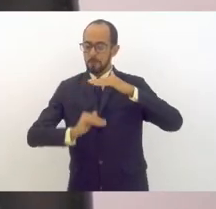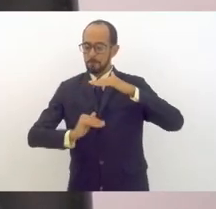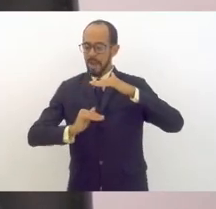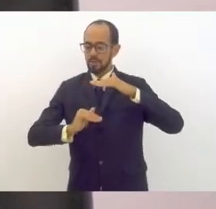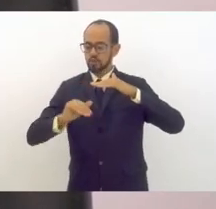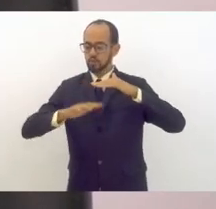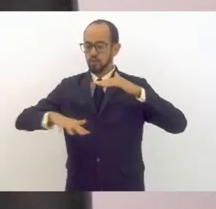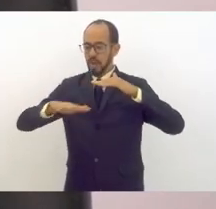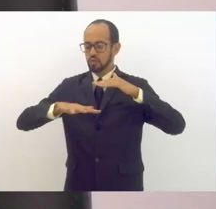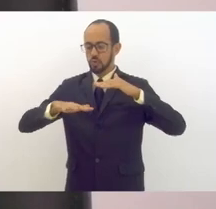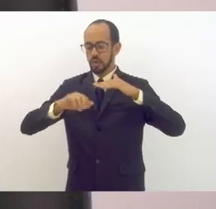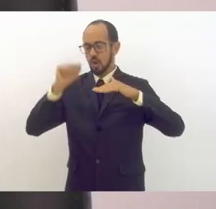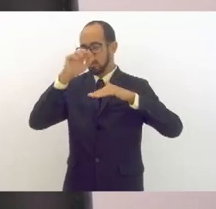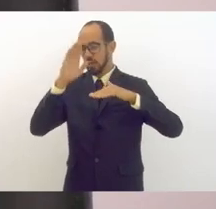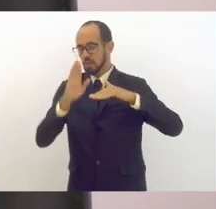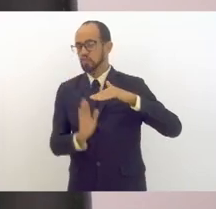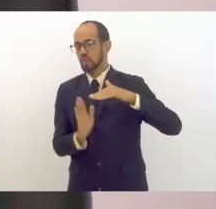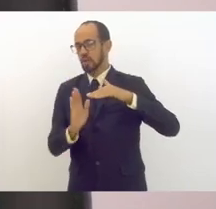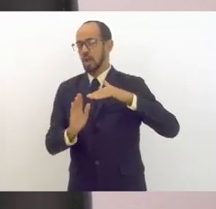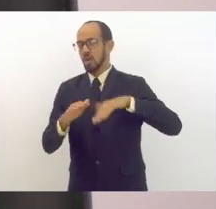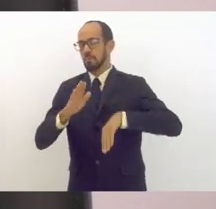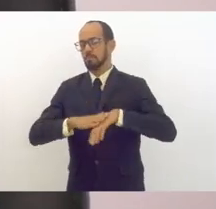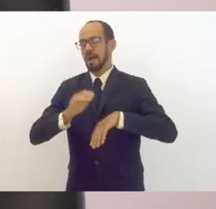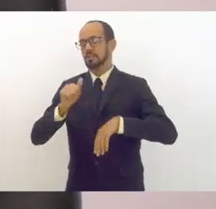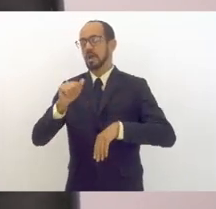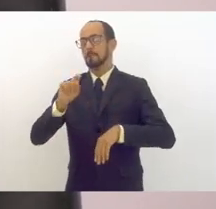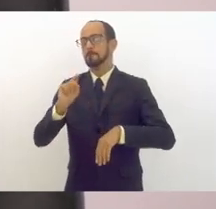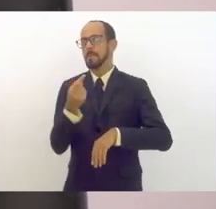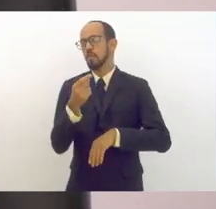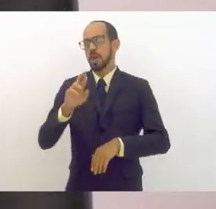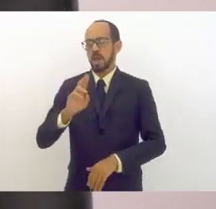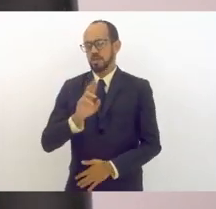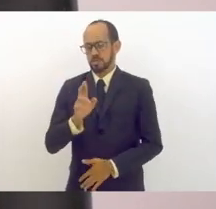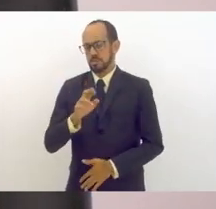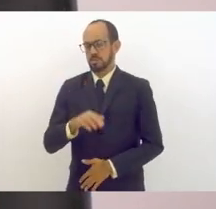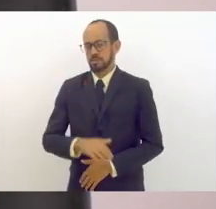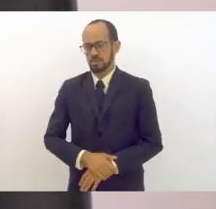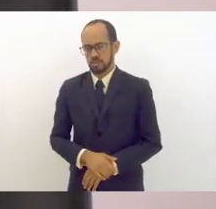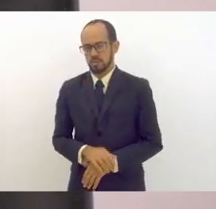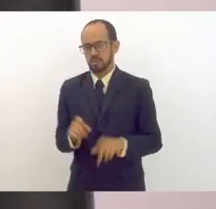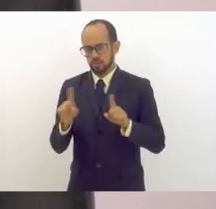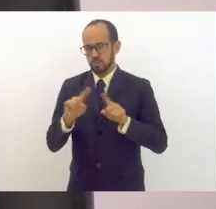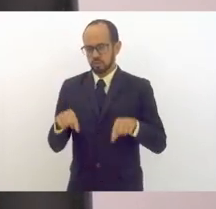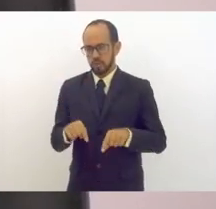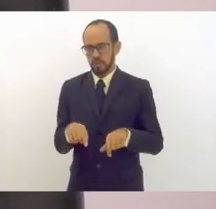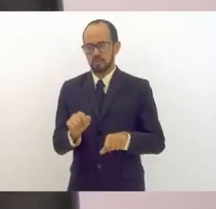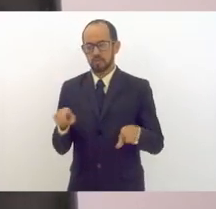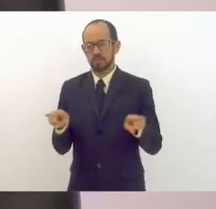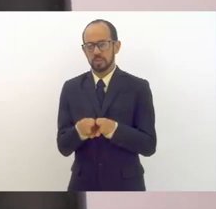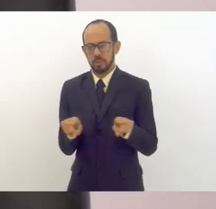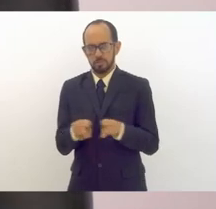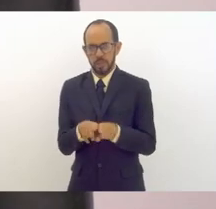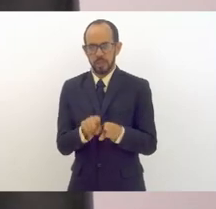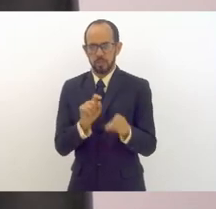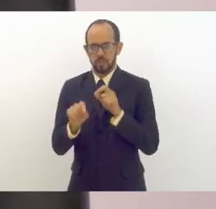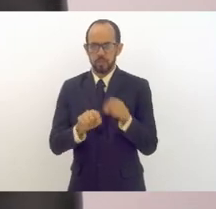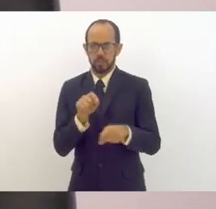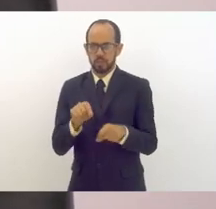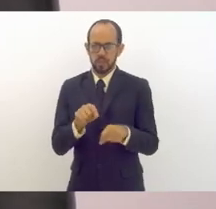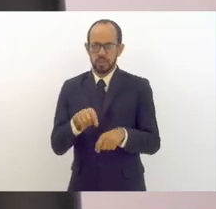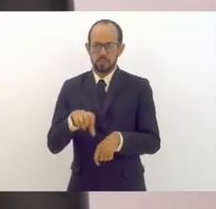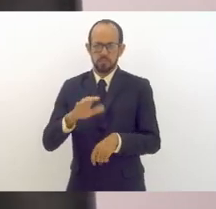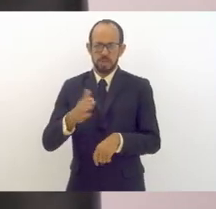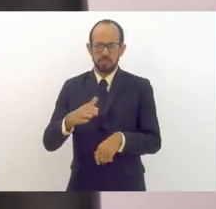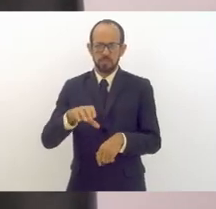e nacional em mais de R$1.000, no caso dos funcionários, e estar com cerca de